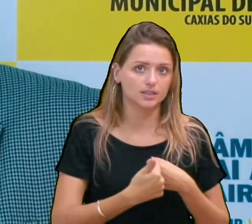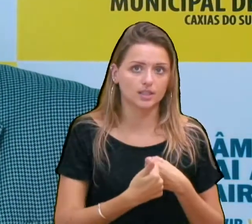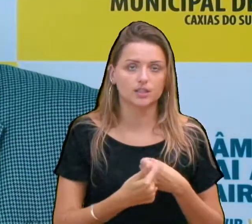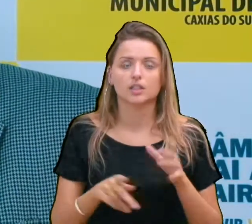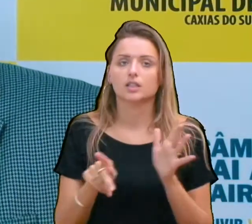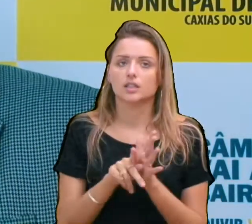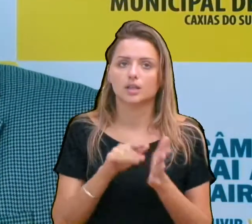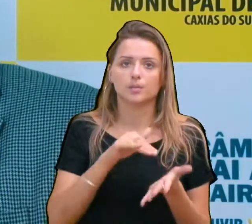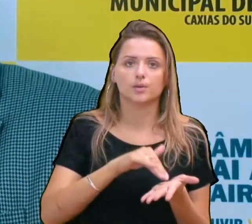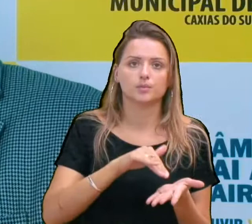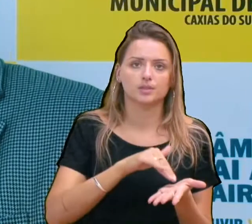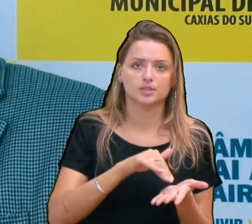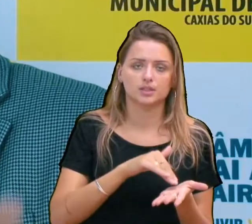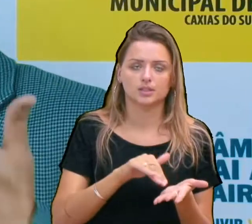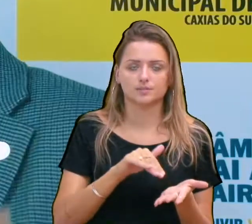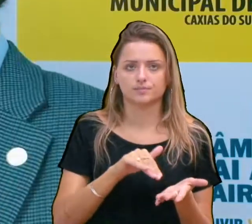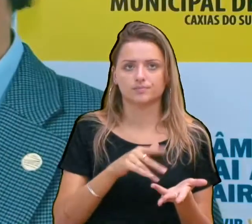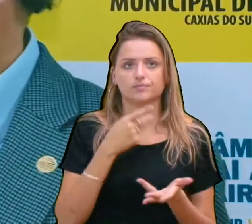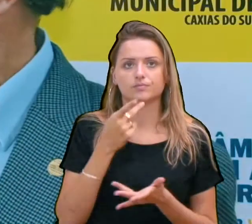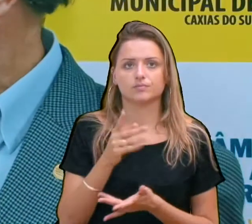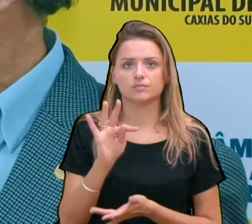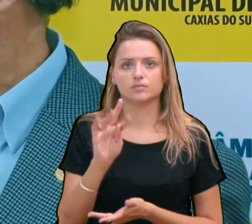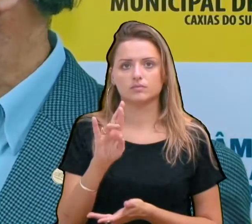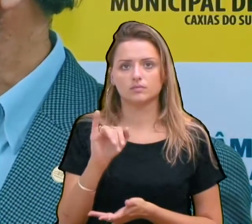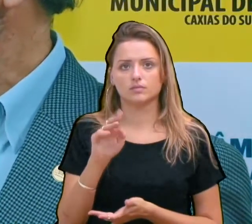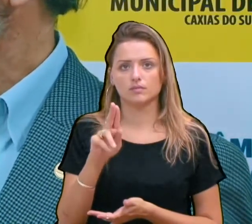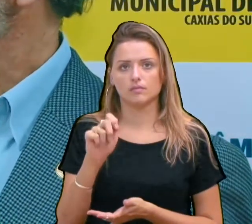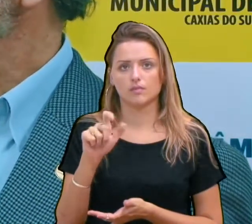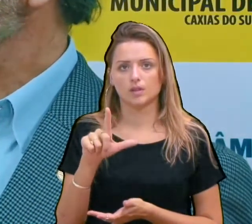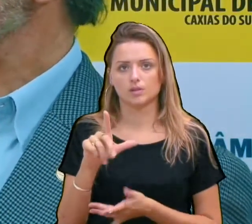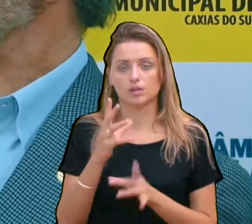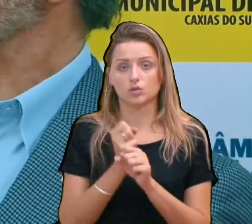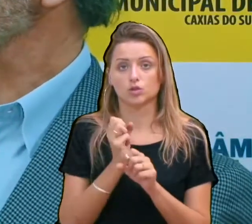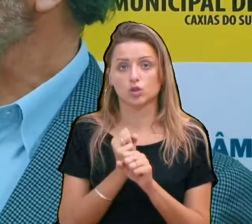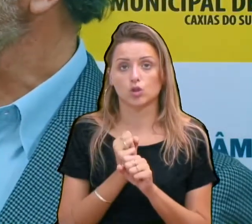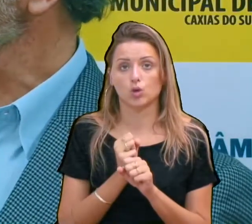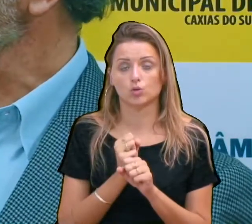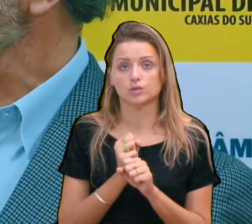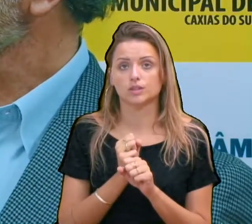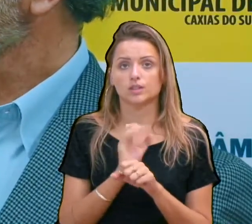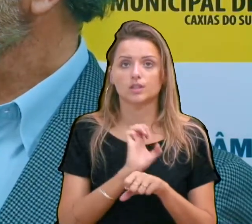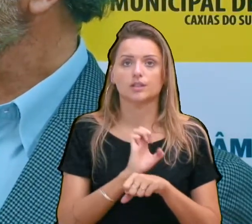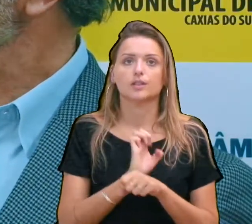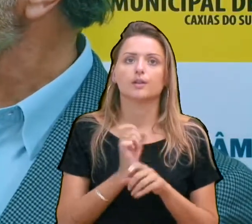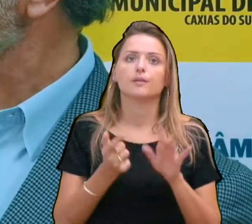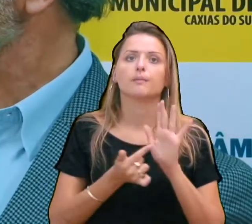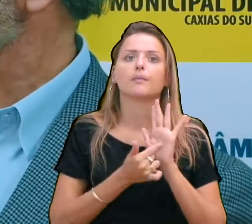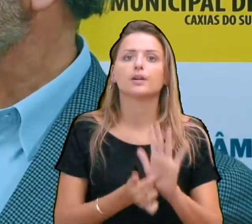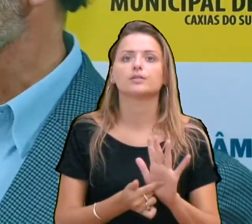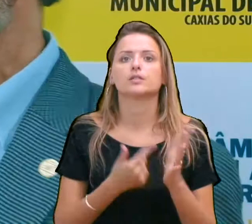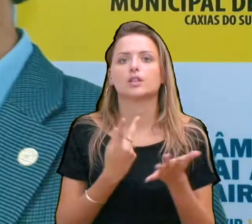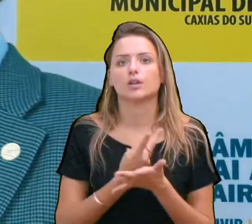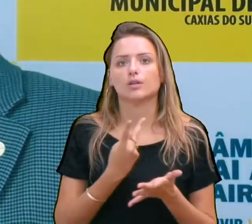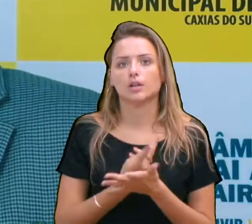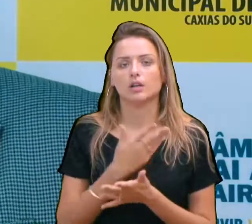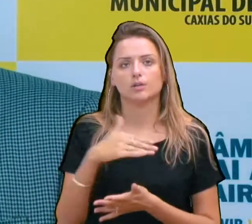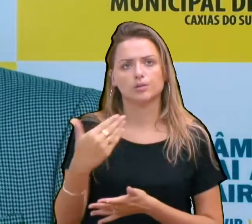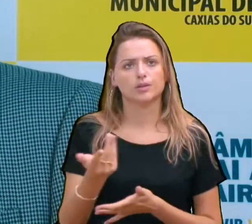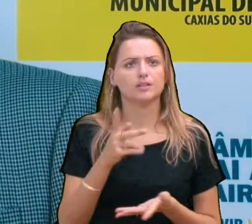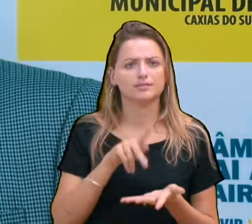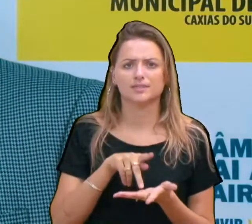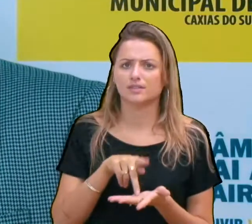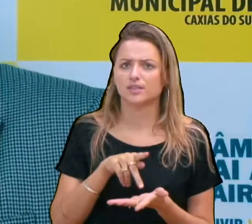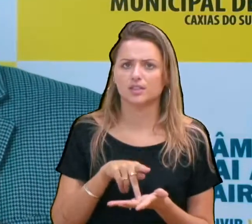própria secretária, de que o Tribunal de Contas do Estado tinha apontado este erro, quando, na